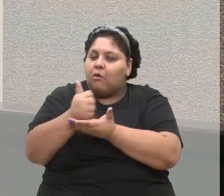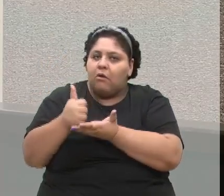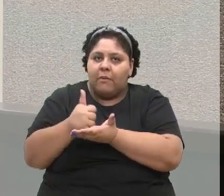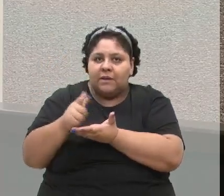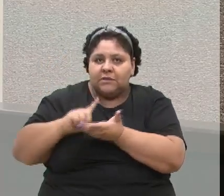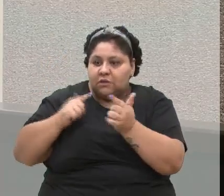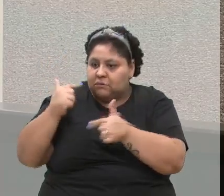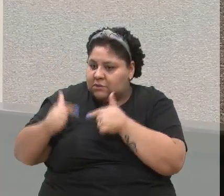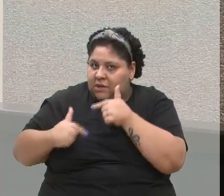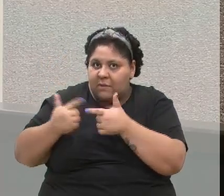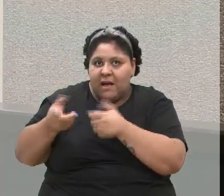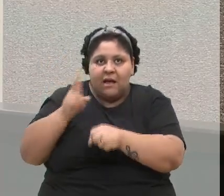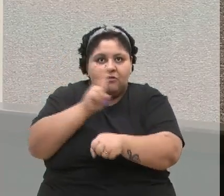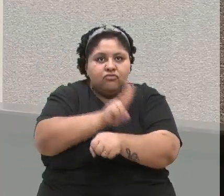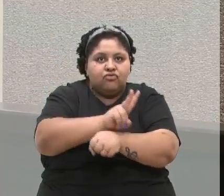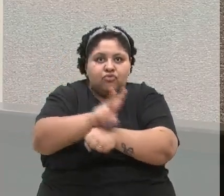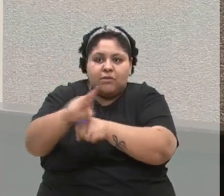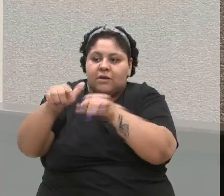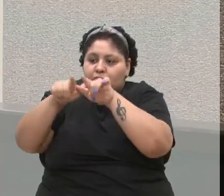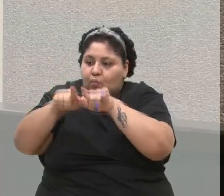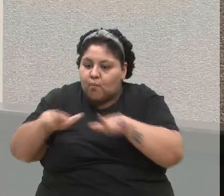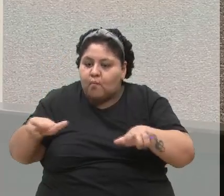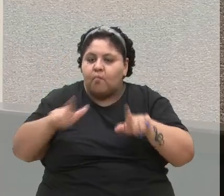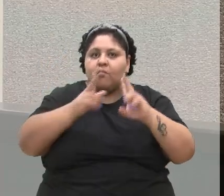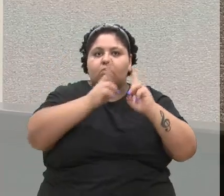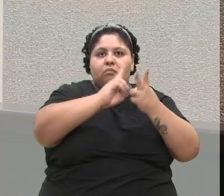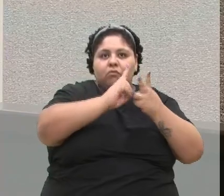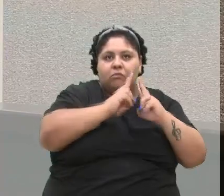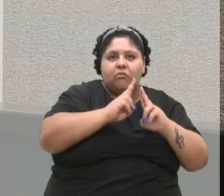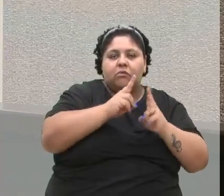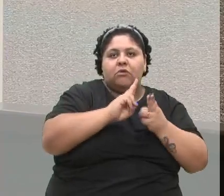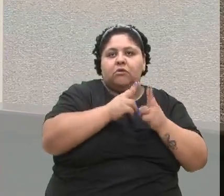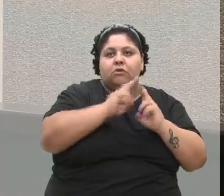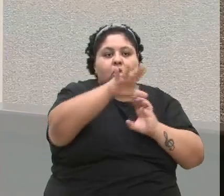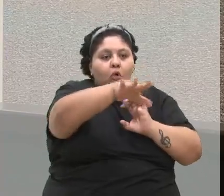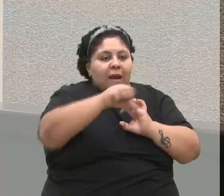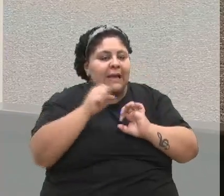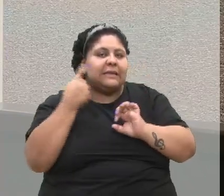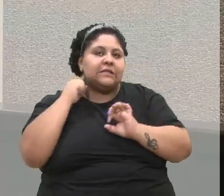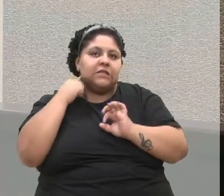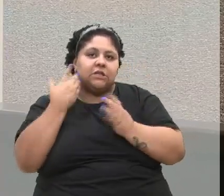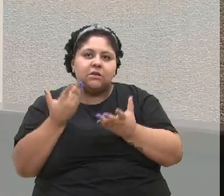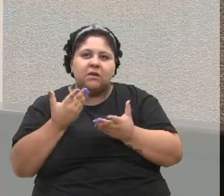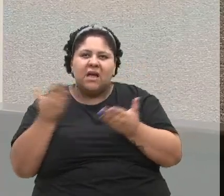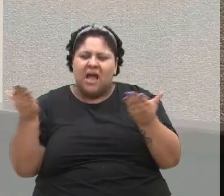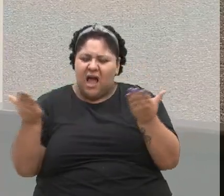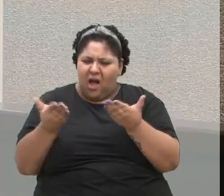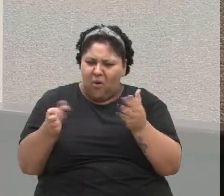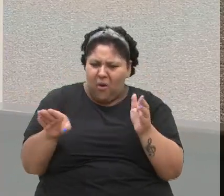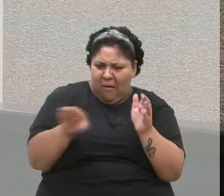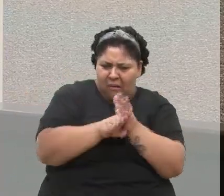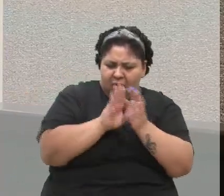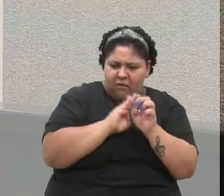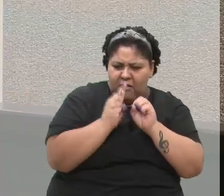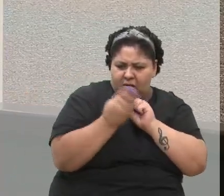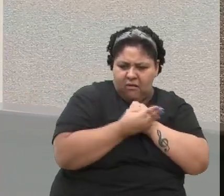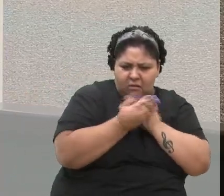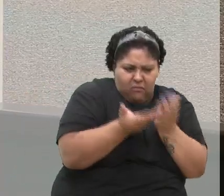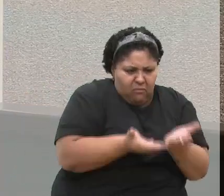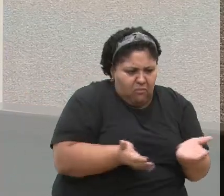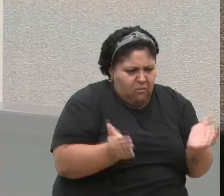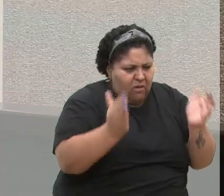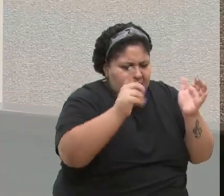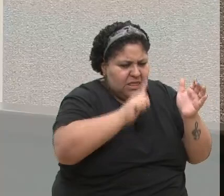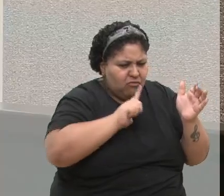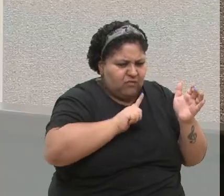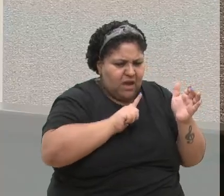serviço, no mínimo, de zeladoria, de limpeza urbana, de coleta de lixo. Agora, chegar num bairro, a lixeira está sem